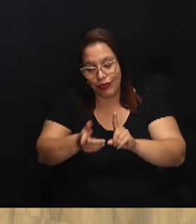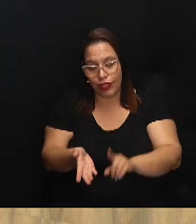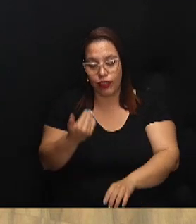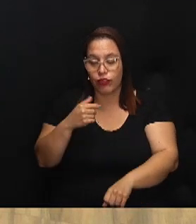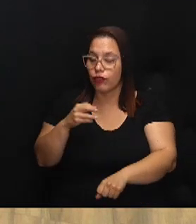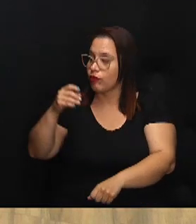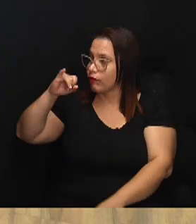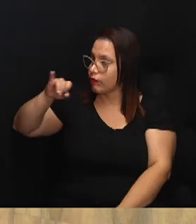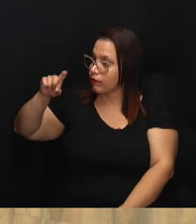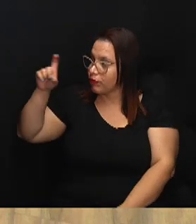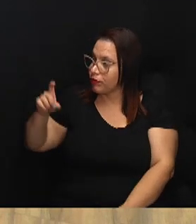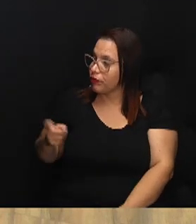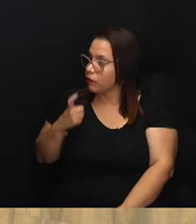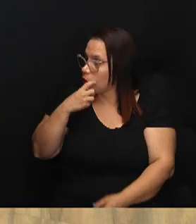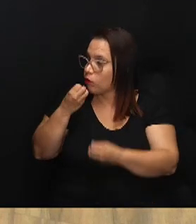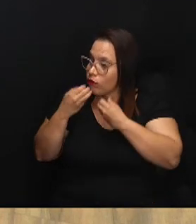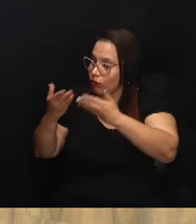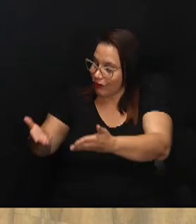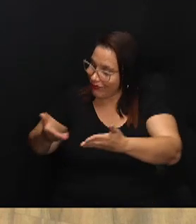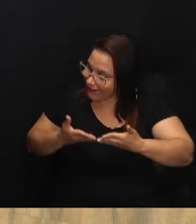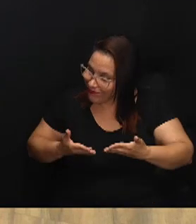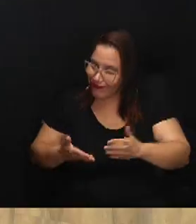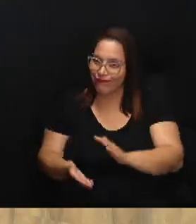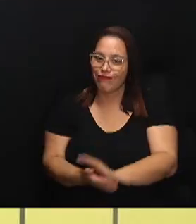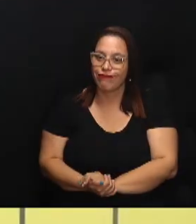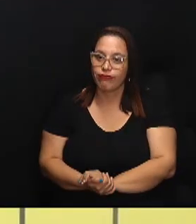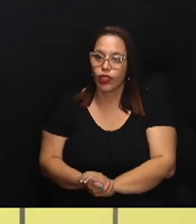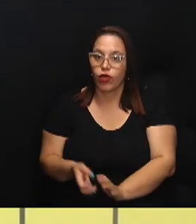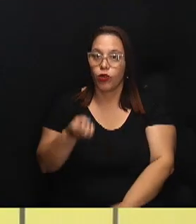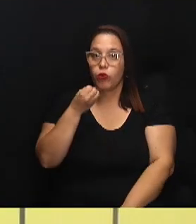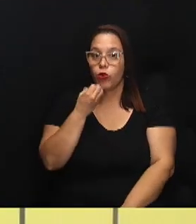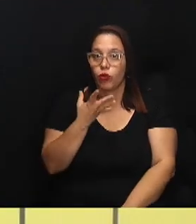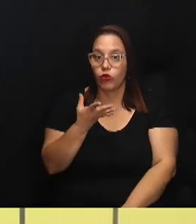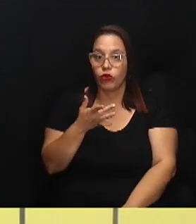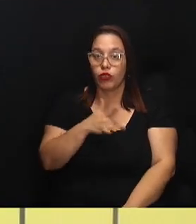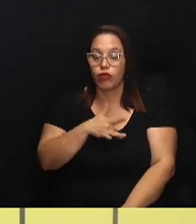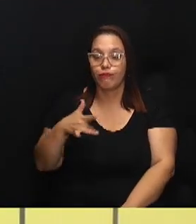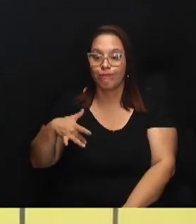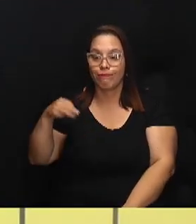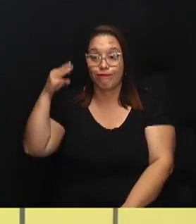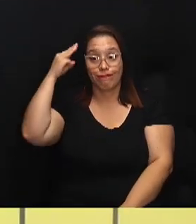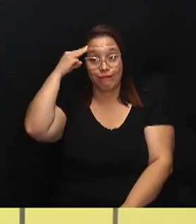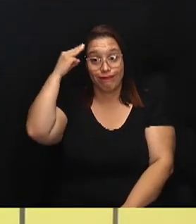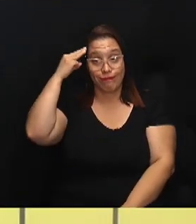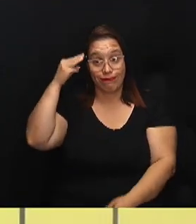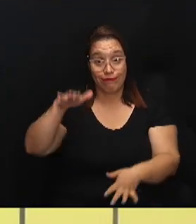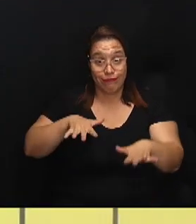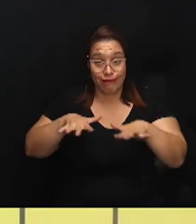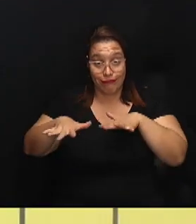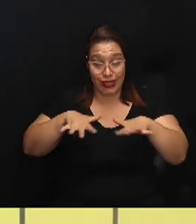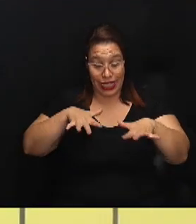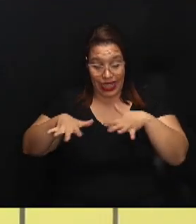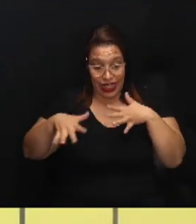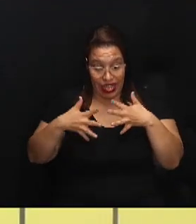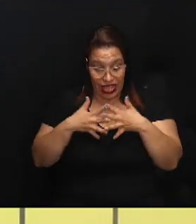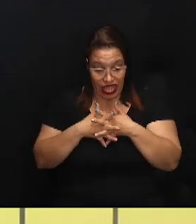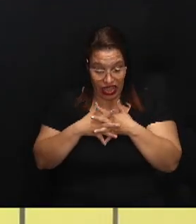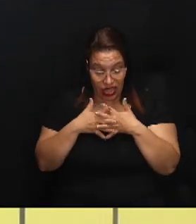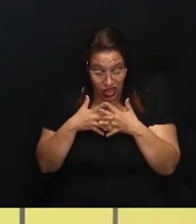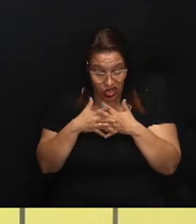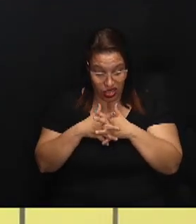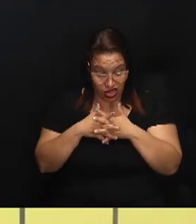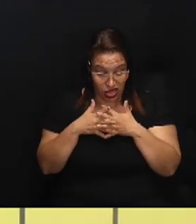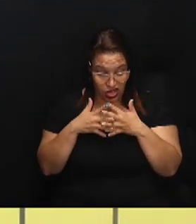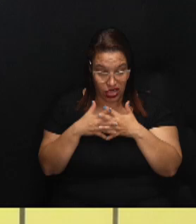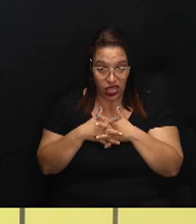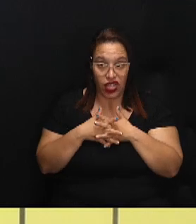tarde, obrigada pelo convite, por estar aqui. Né? Bom, saúde mental nesse momento de turbilhão, né, é